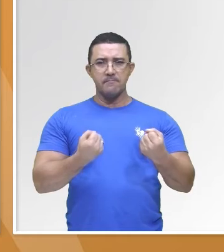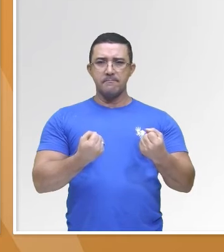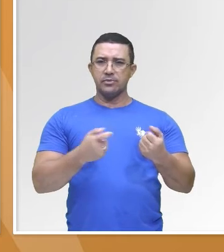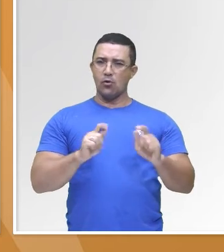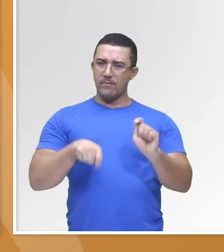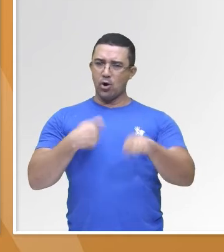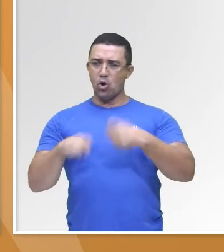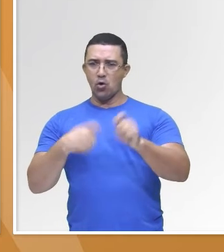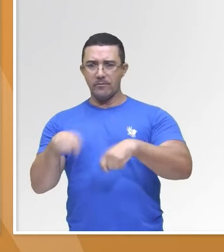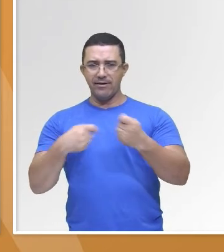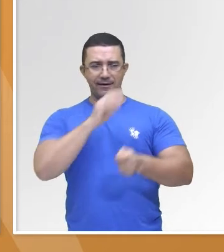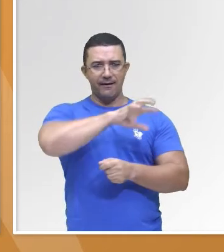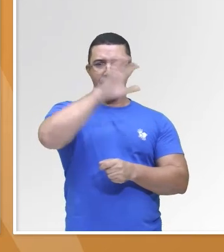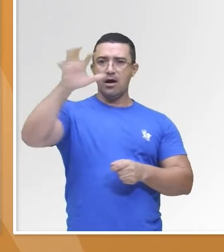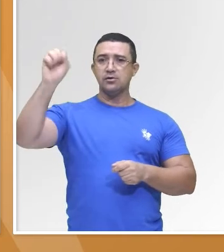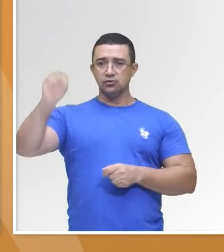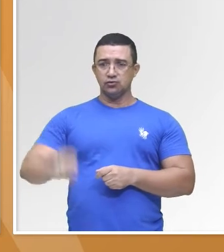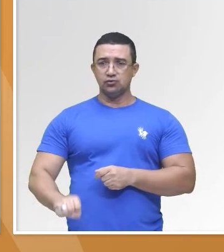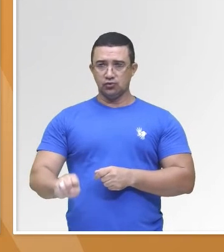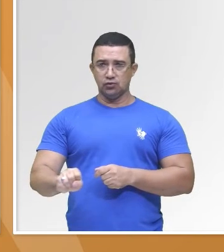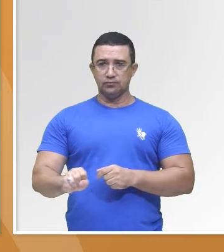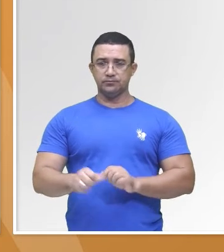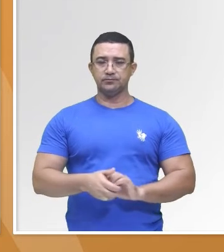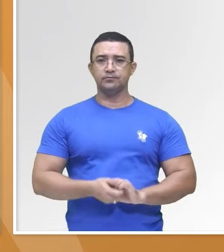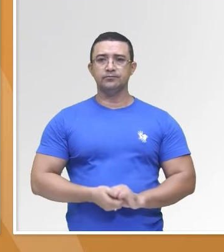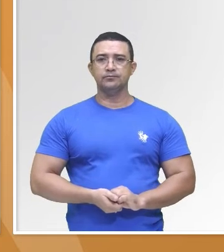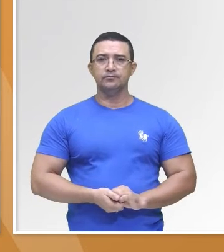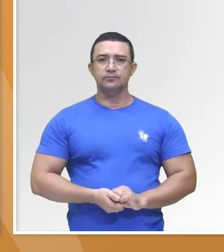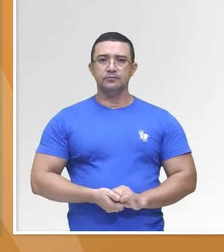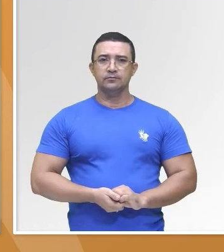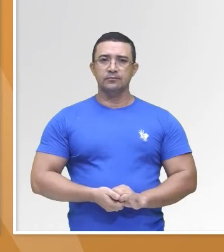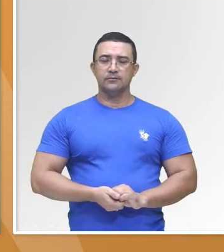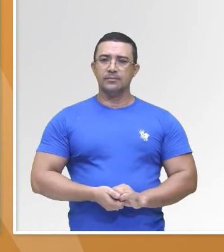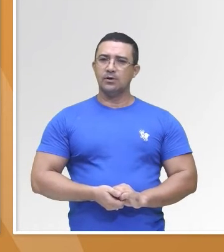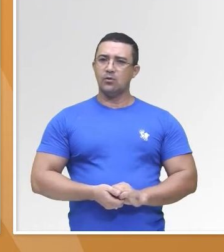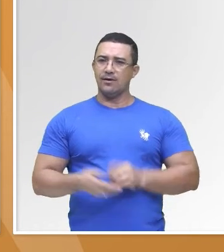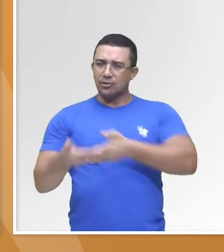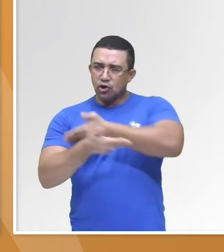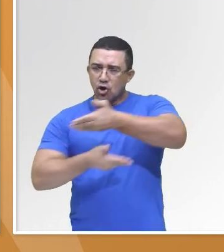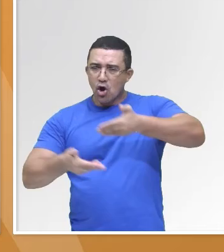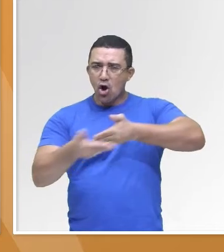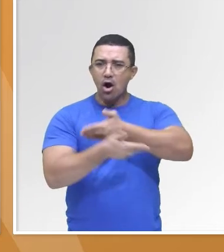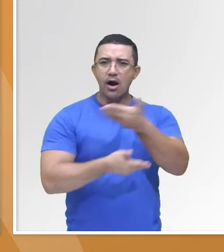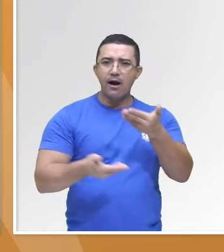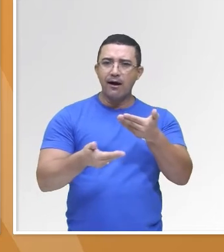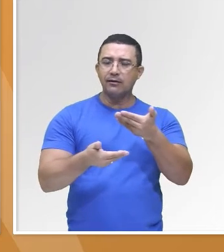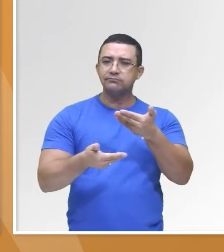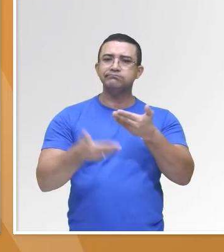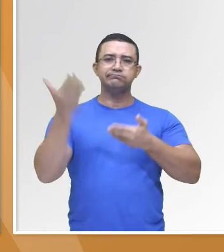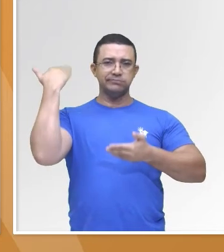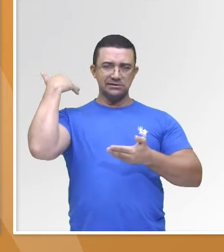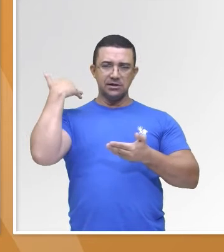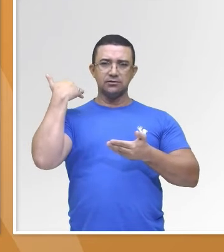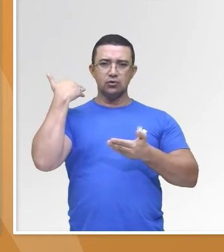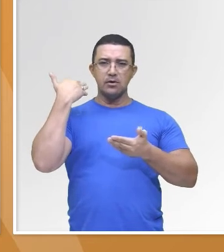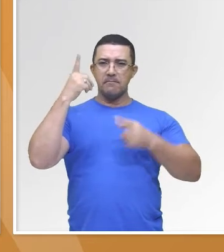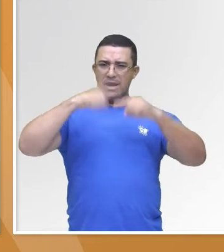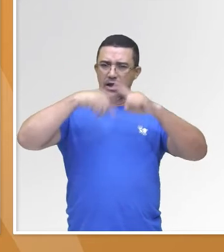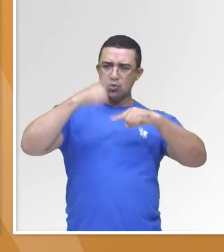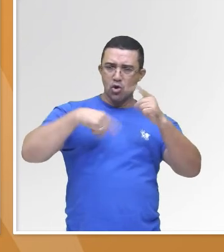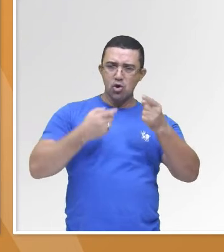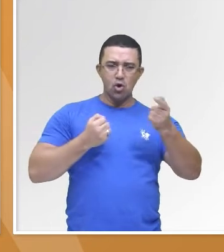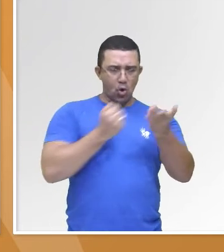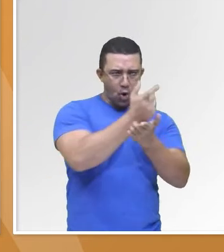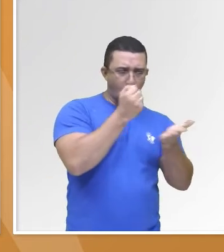na região sul, tá? Essa troca, tá, que eles faziam de mercadoria, essas compras que